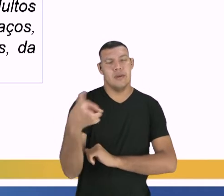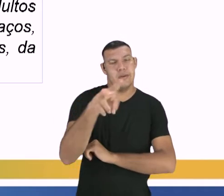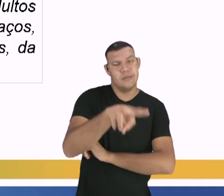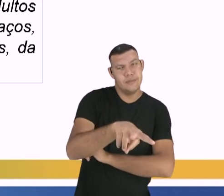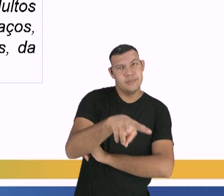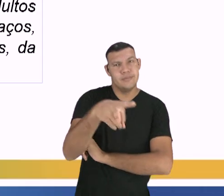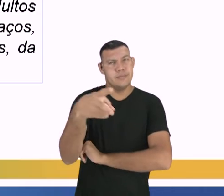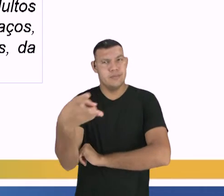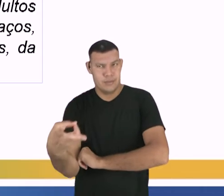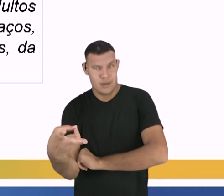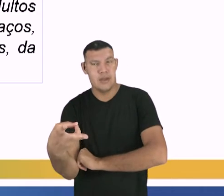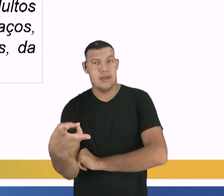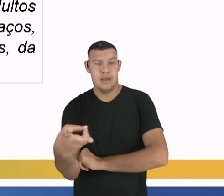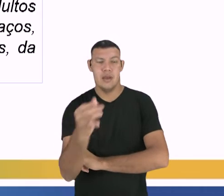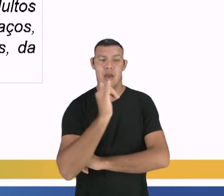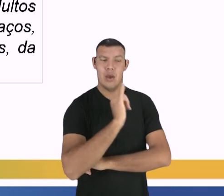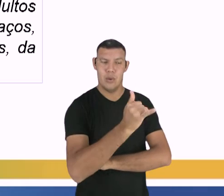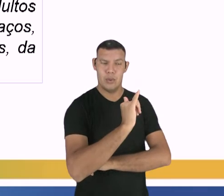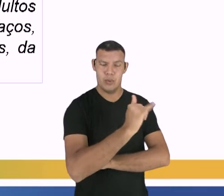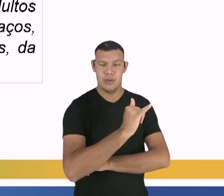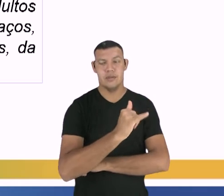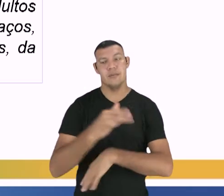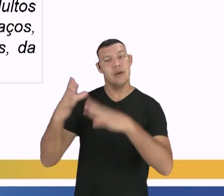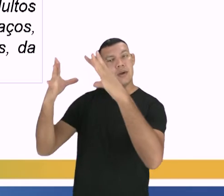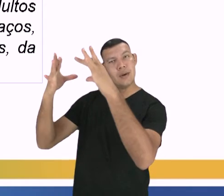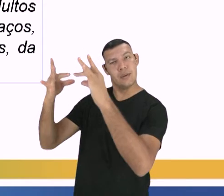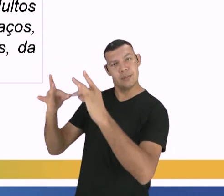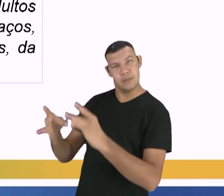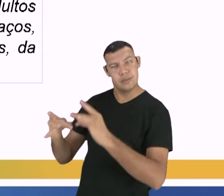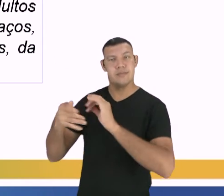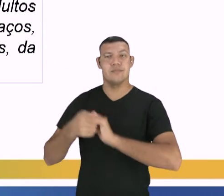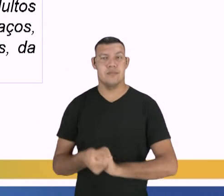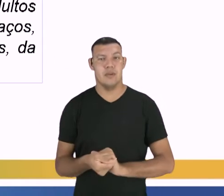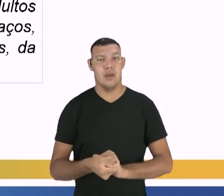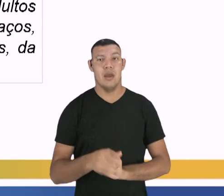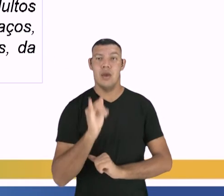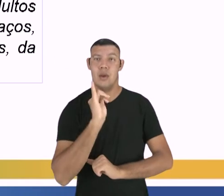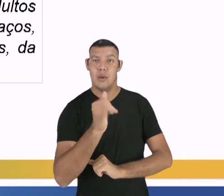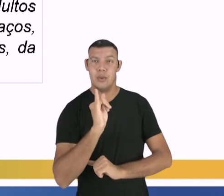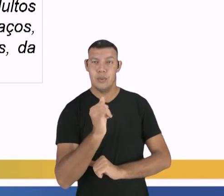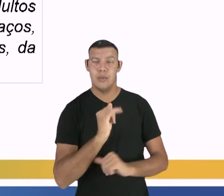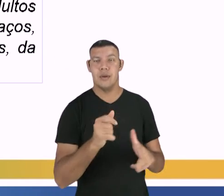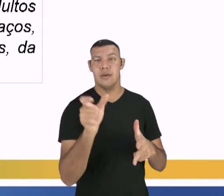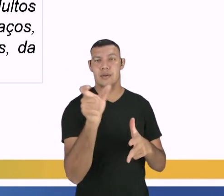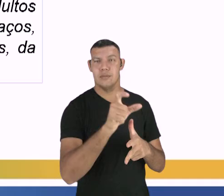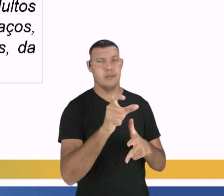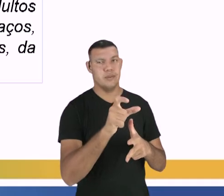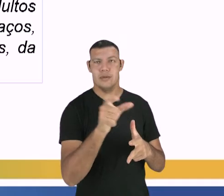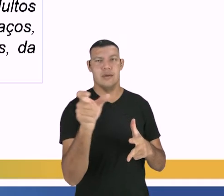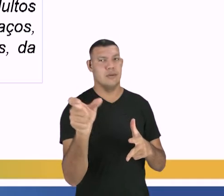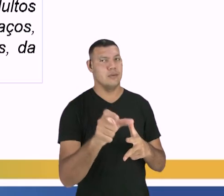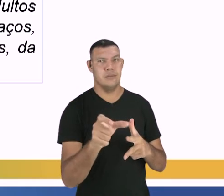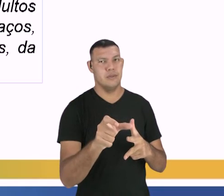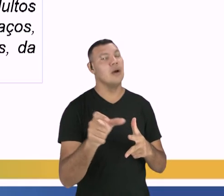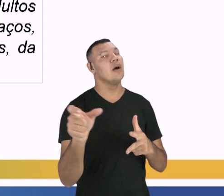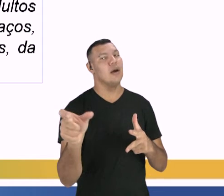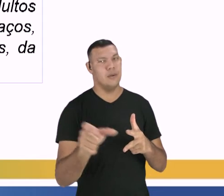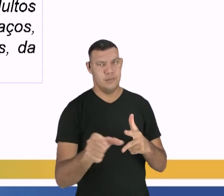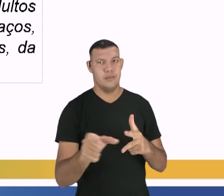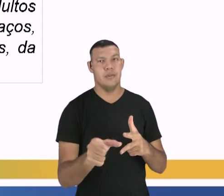intercalada entre a narrativa e a descrição. Eu tenho aí um narrador em terceira pessoa, que é alguém